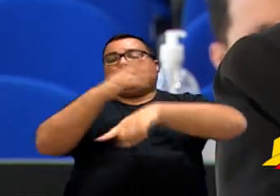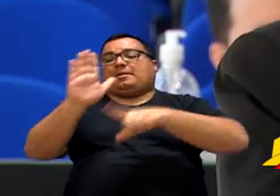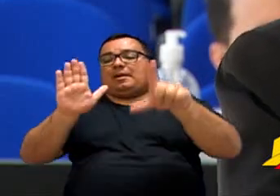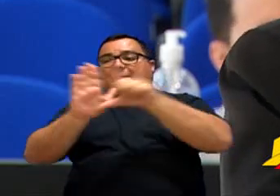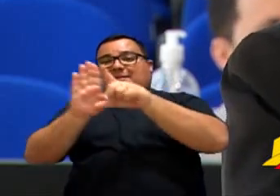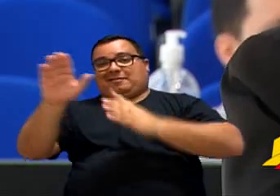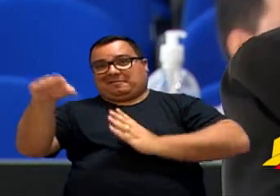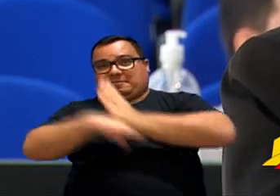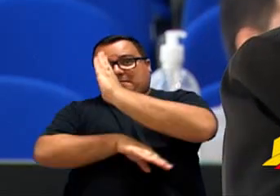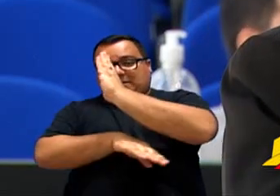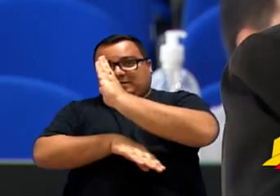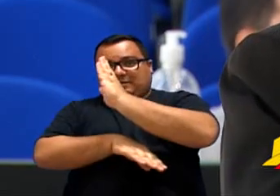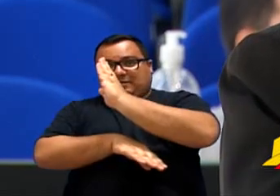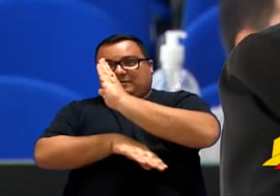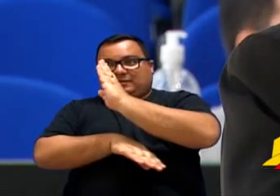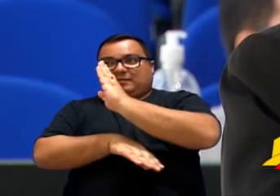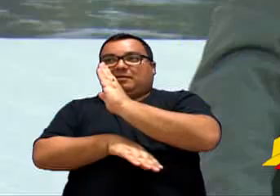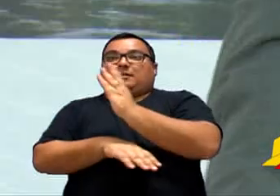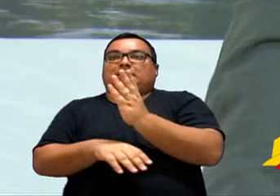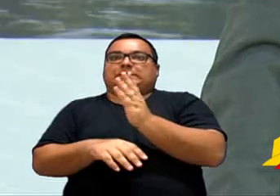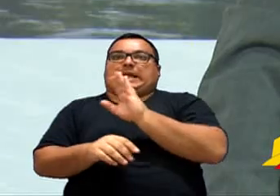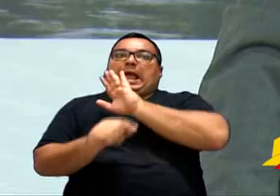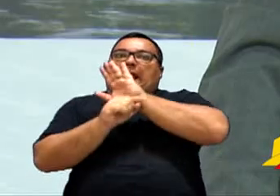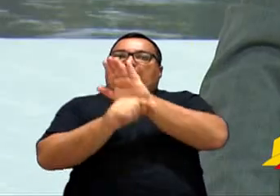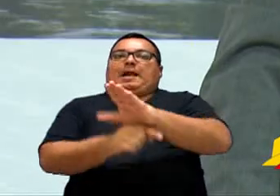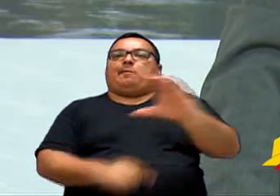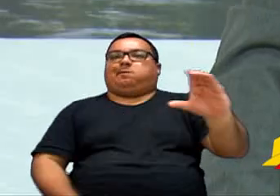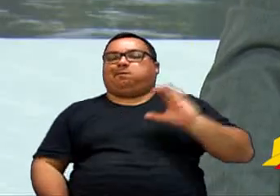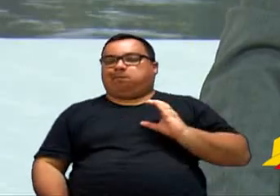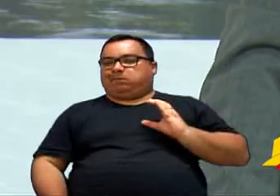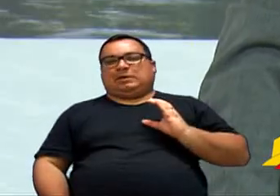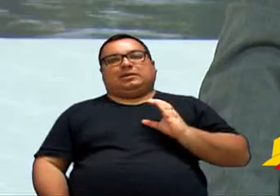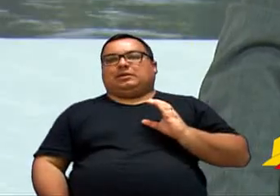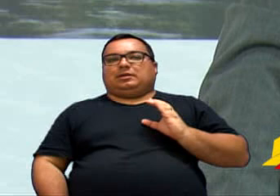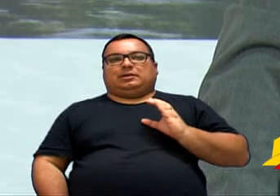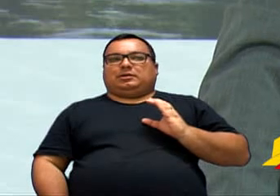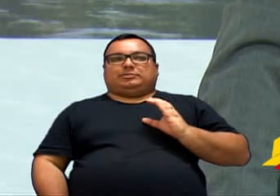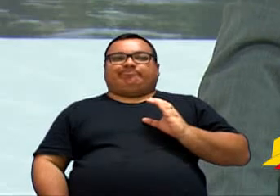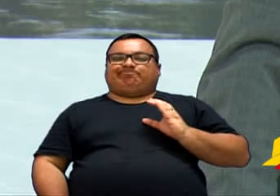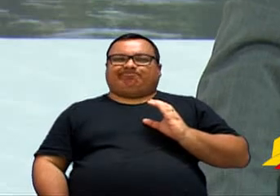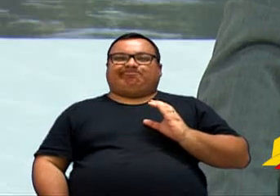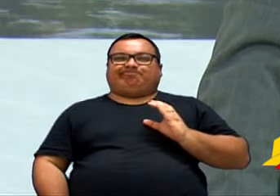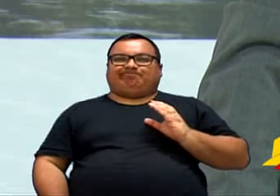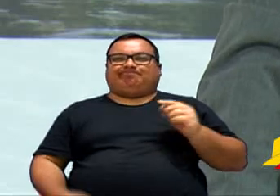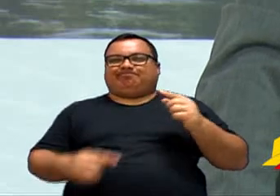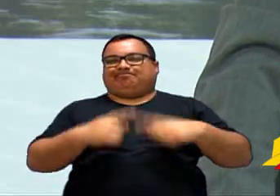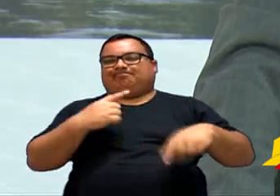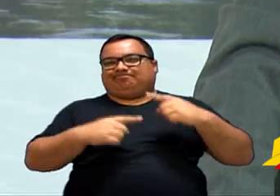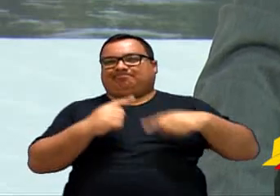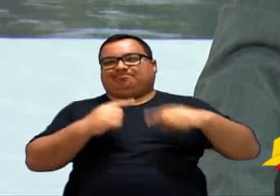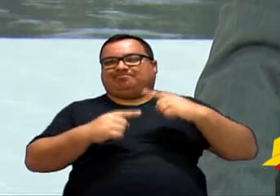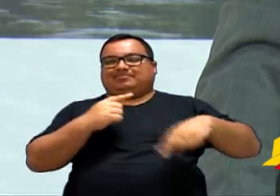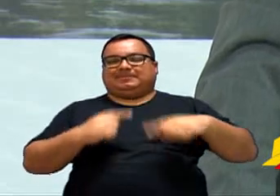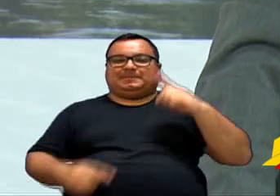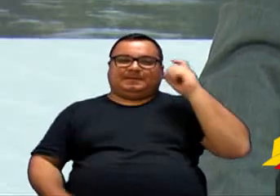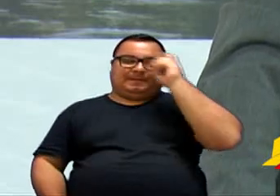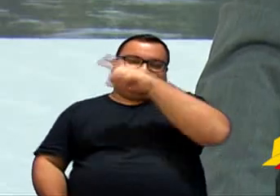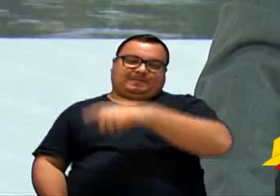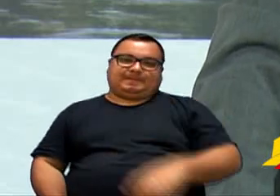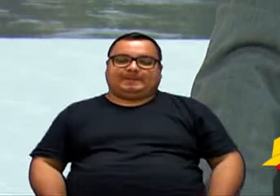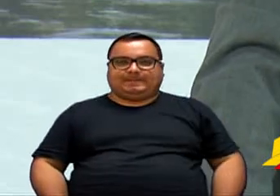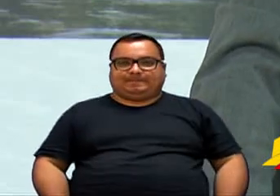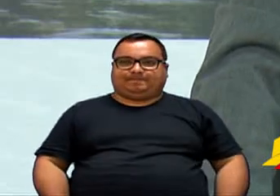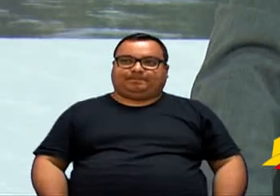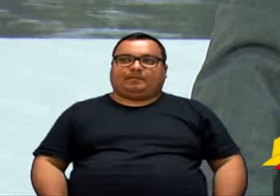Federal retirou... Esse caso específico, vereadora, é de muita discussão, porque tem um outro lado que fala que